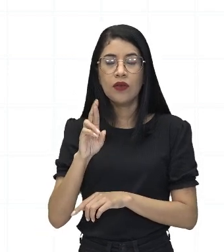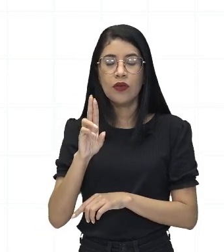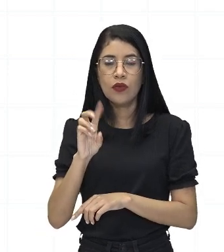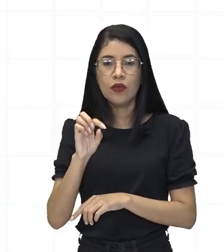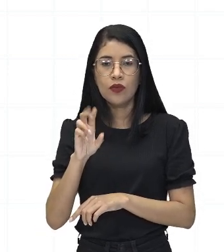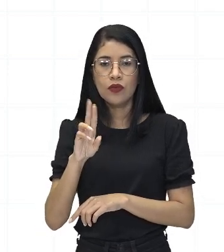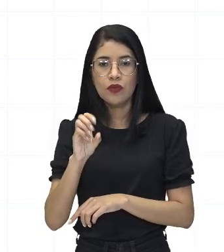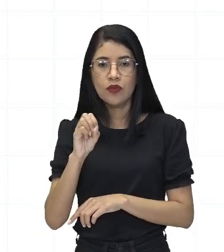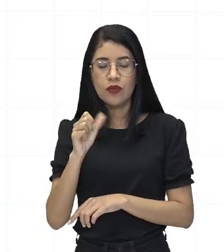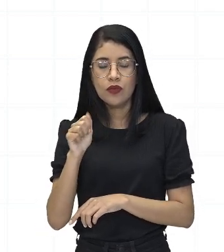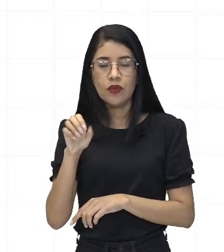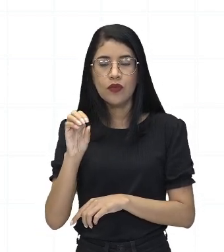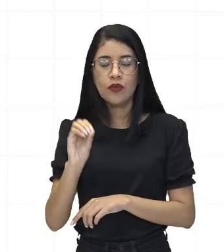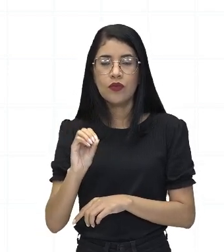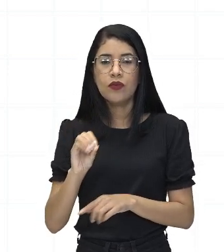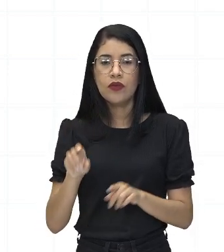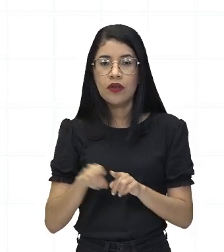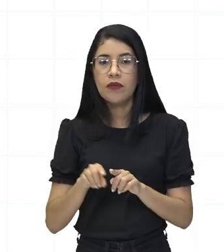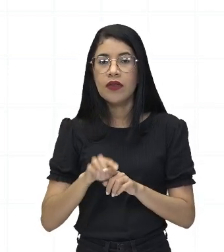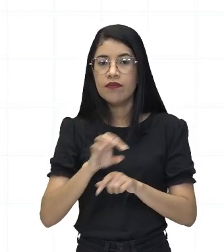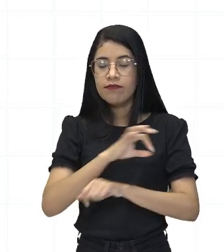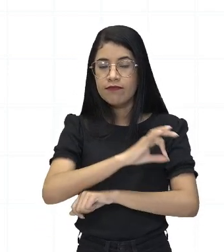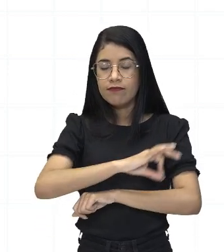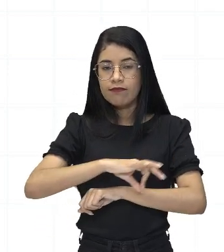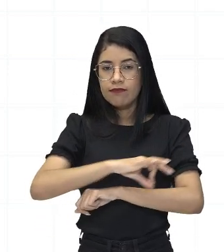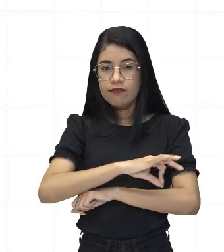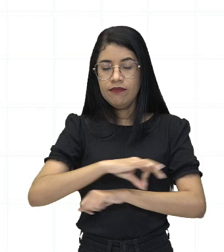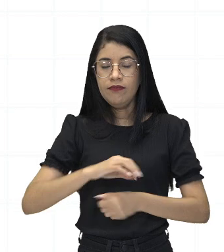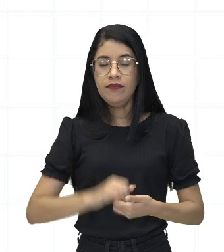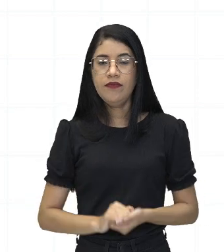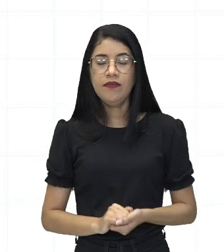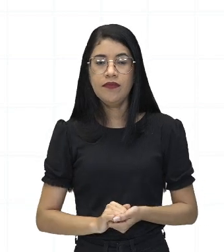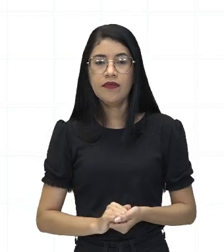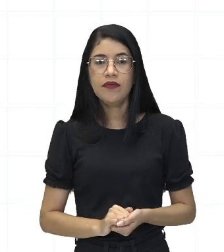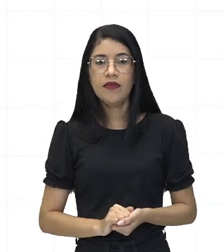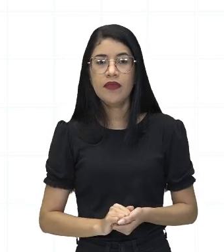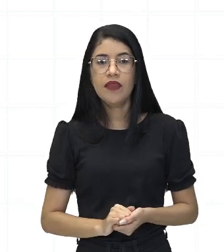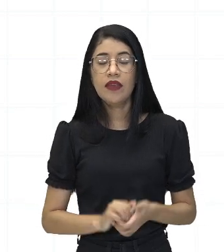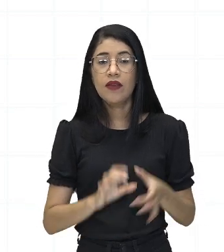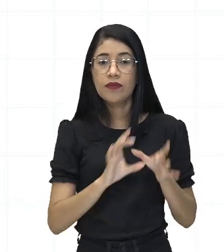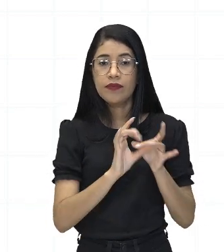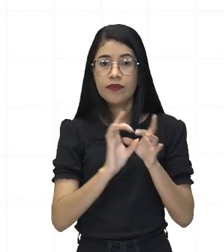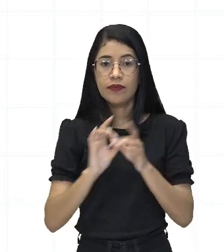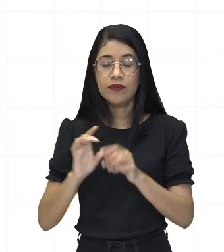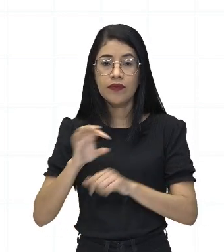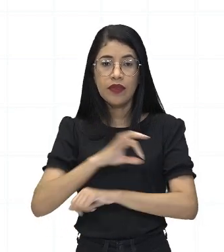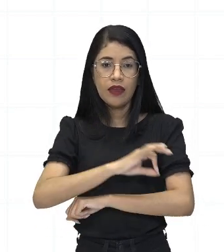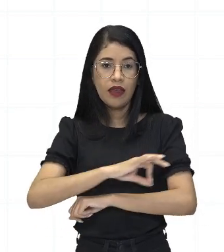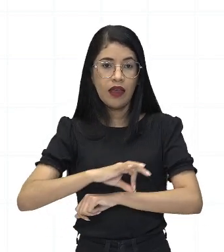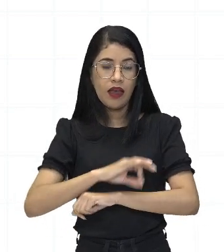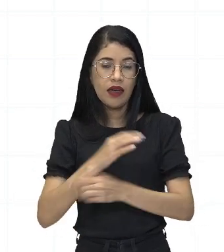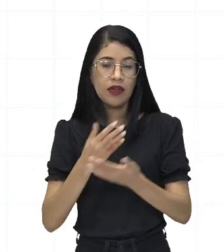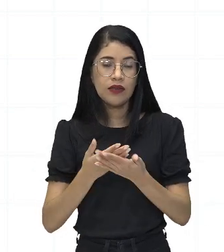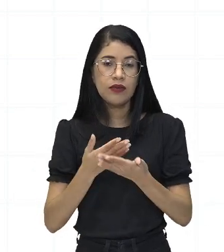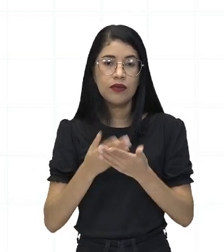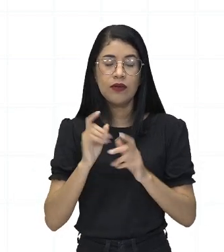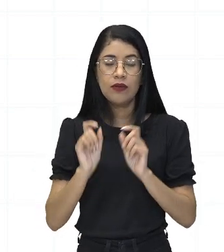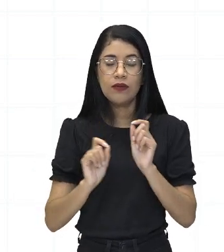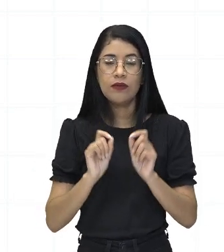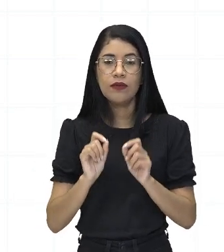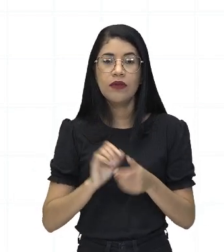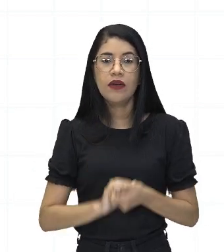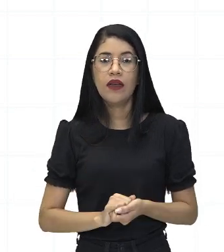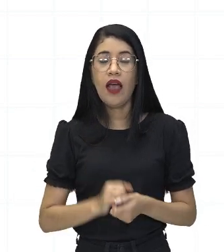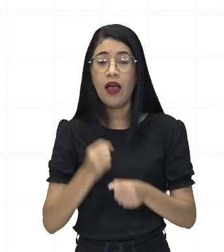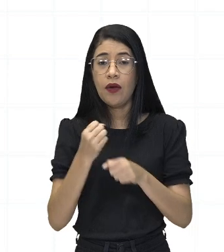da arquitetura. Então, dentro desse contexto da arquitetura, nós vimos aí a questão da